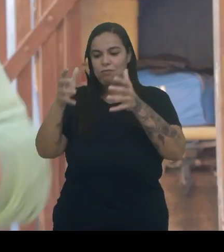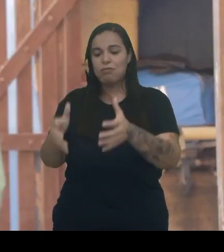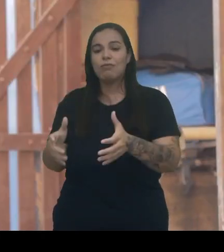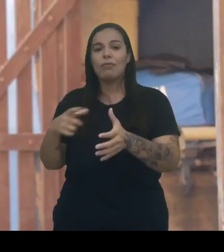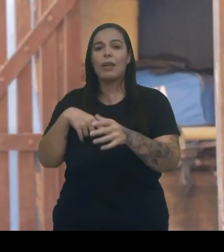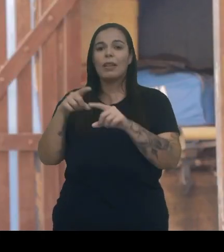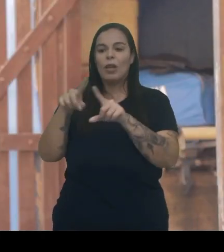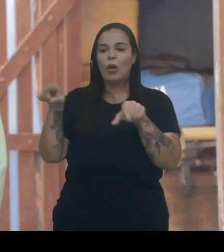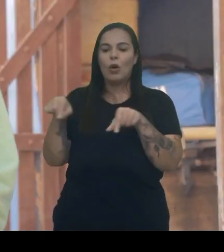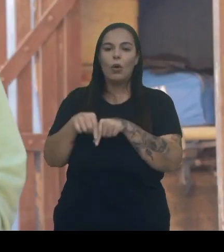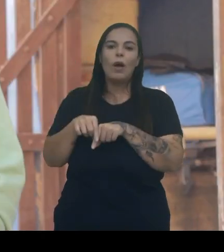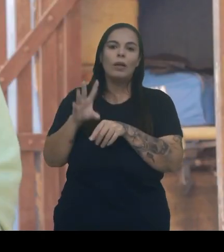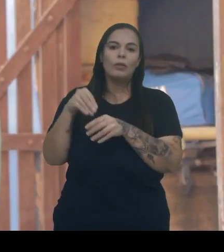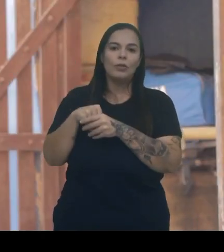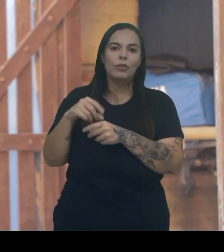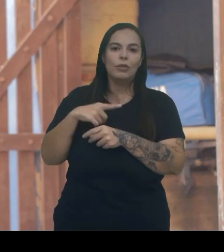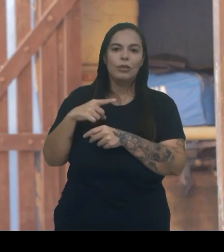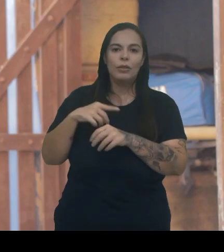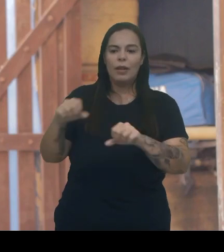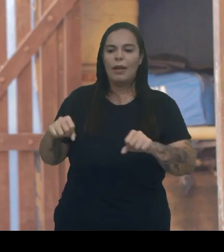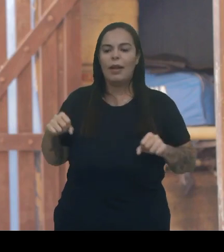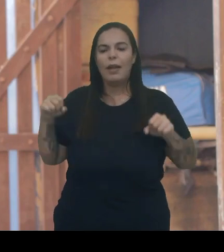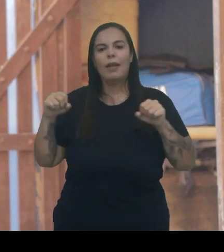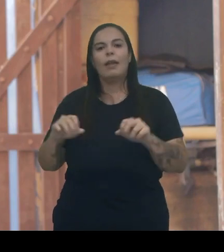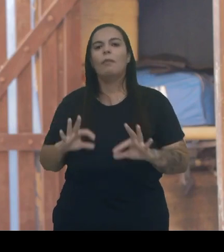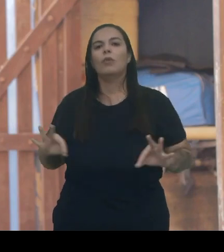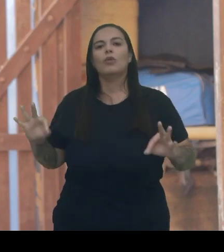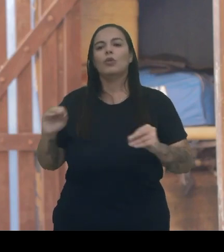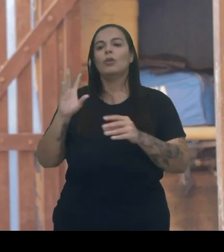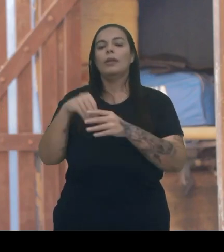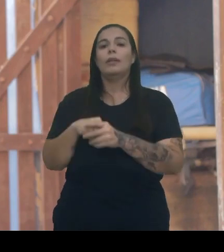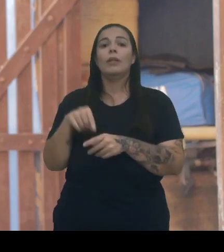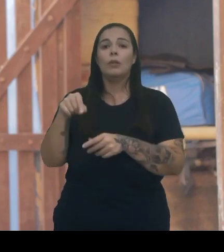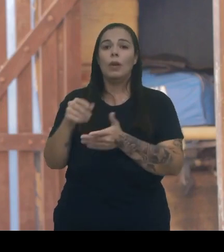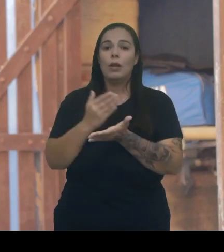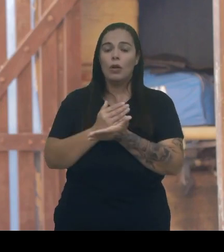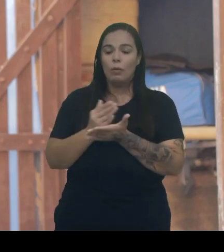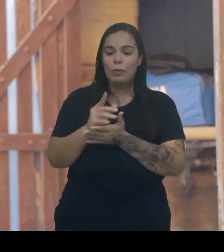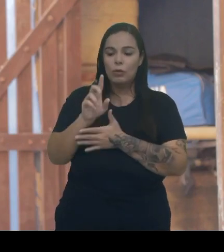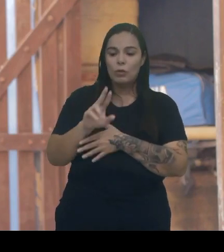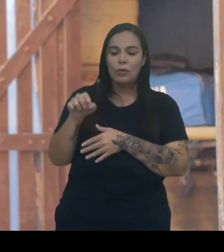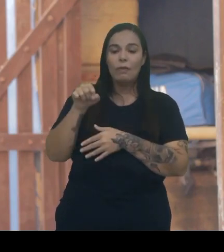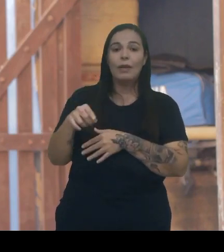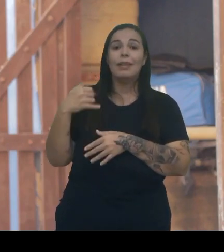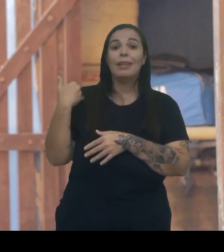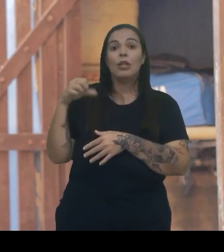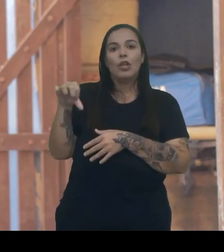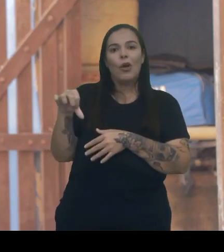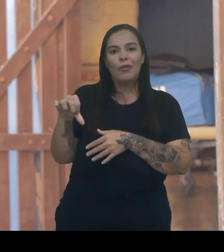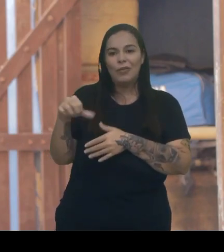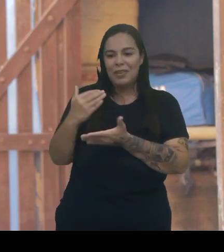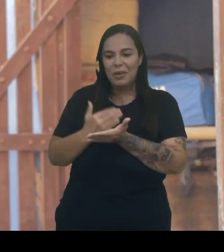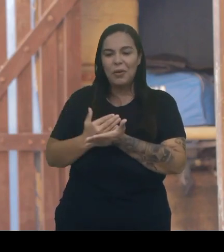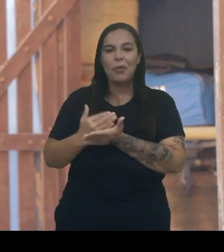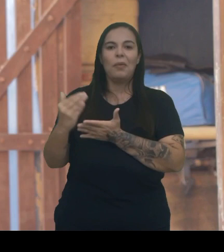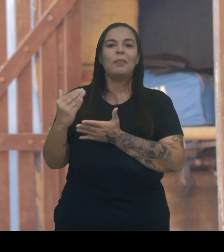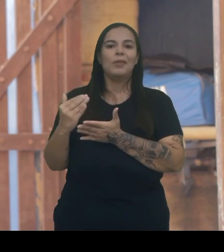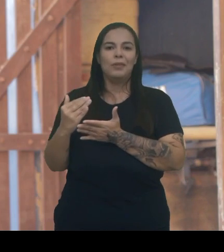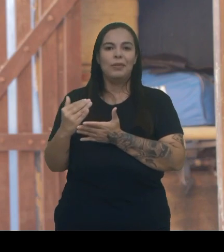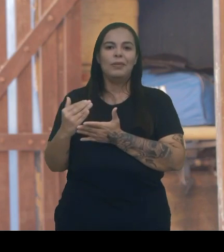varanda, fazia remo, fazia essas coisas tudo ali. Ele começou a fazer aquela canoa, eu tinha 9 anos de idade. Agora você